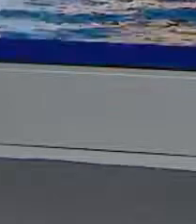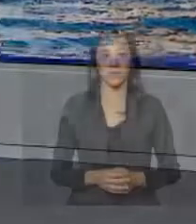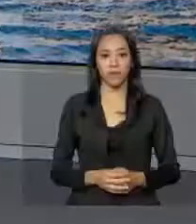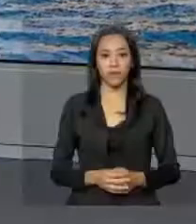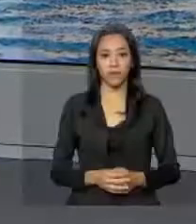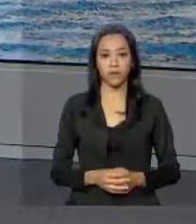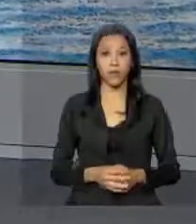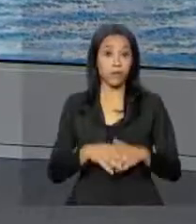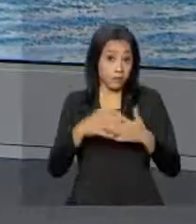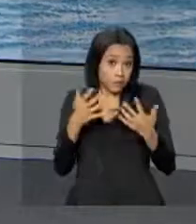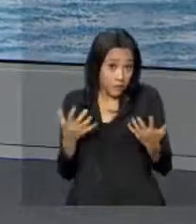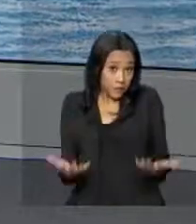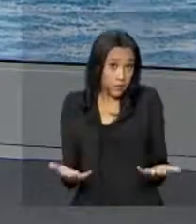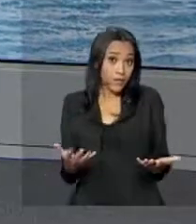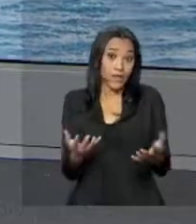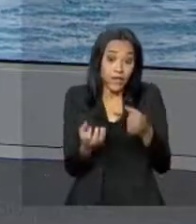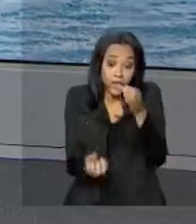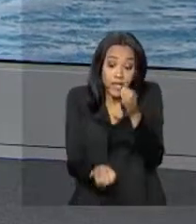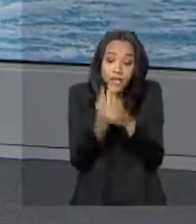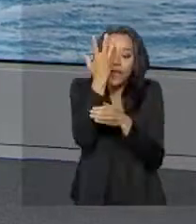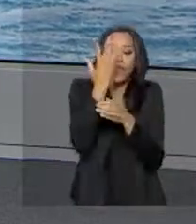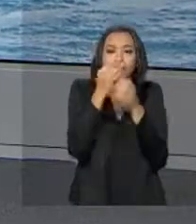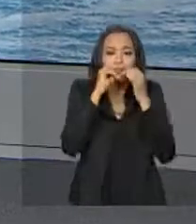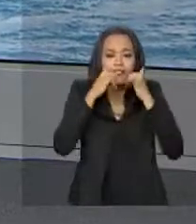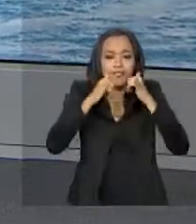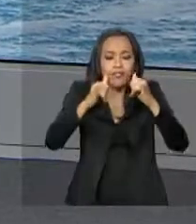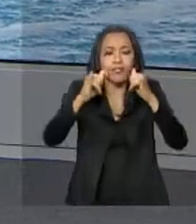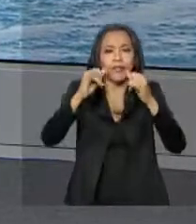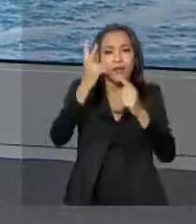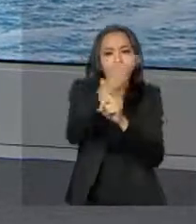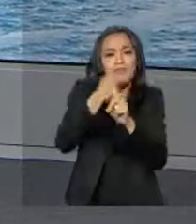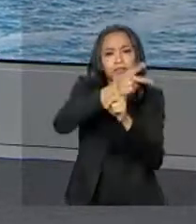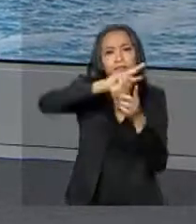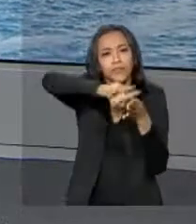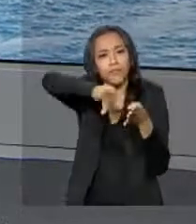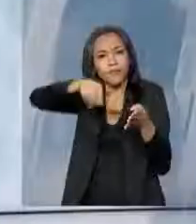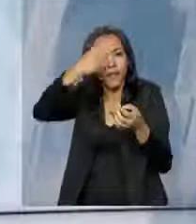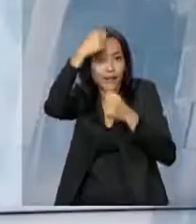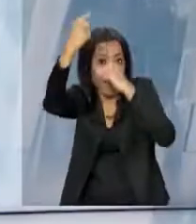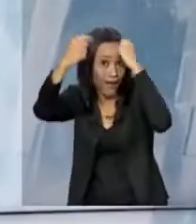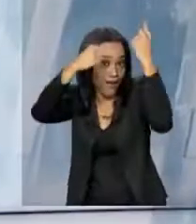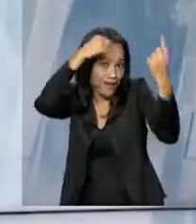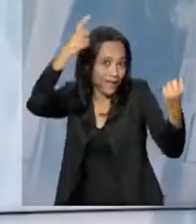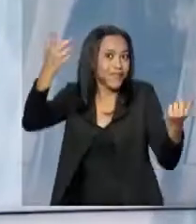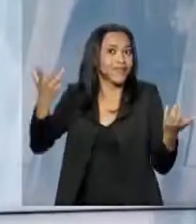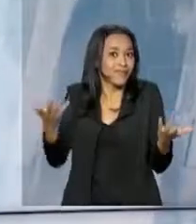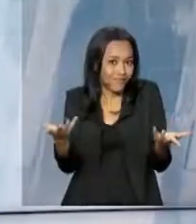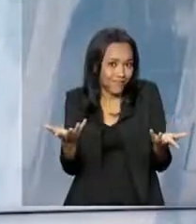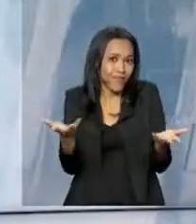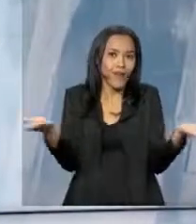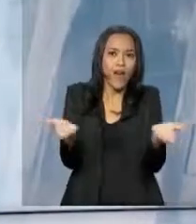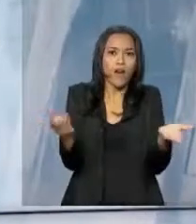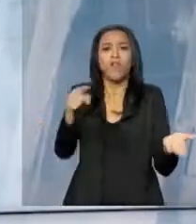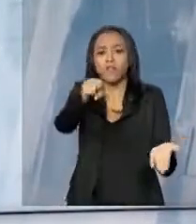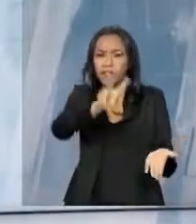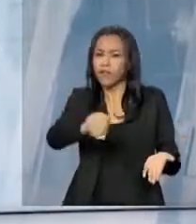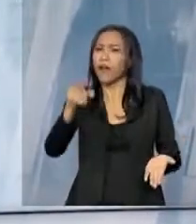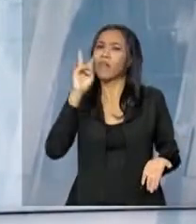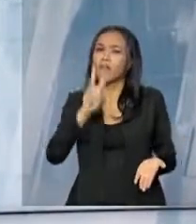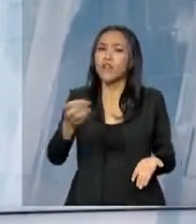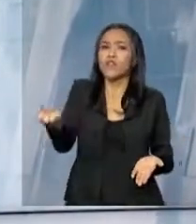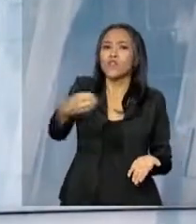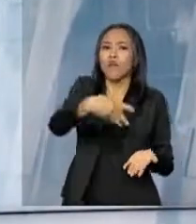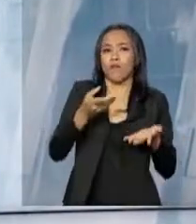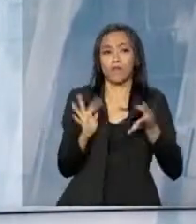Pois é, fonte de energia limpa e também de ideias inovadoras. Agora você vai ver as novas